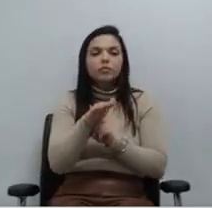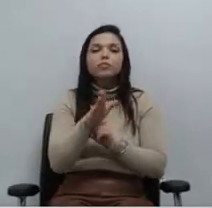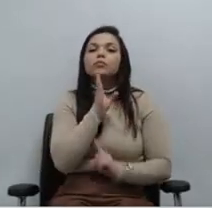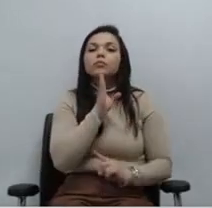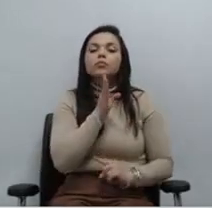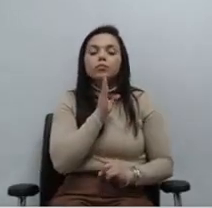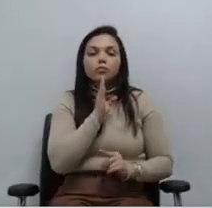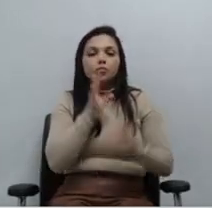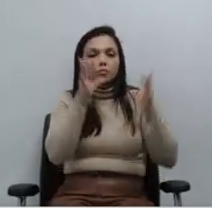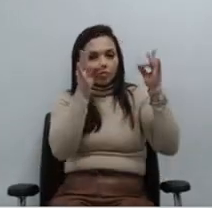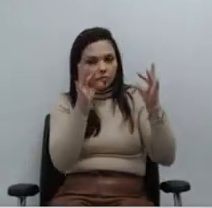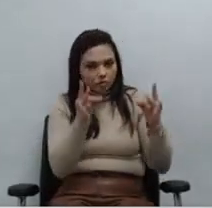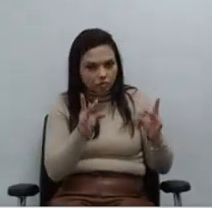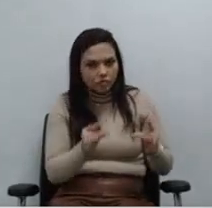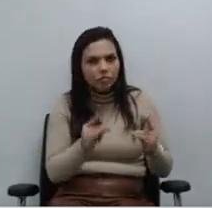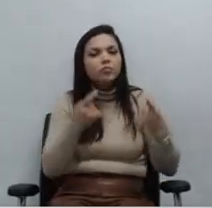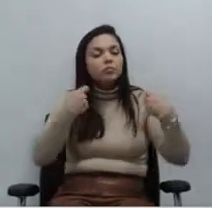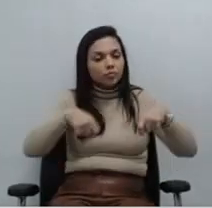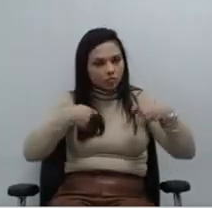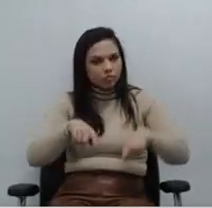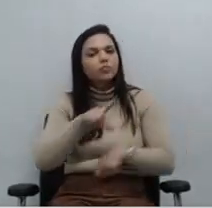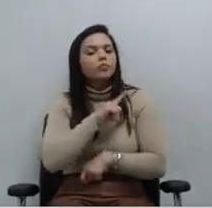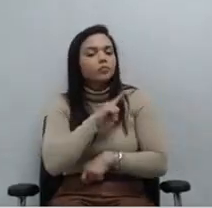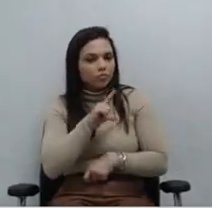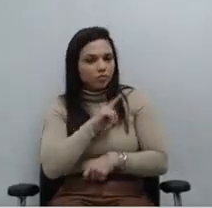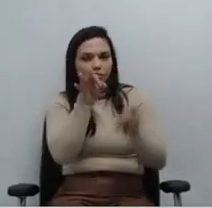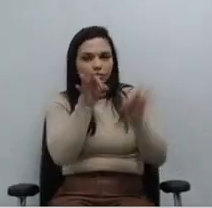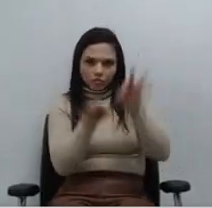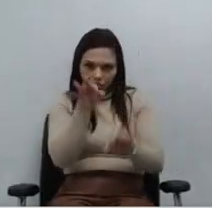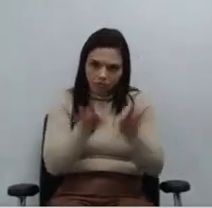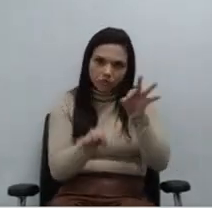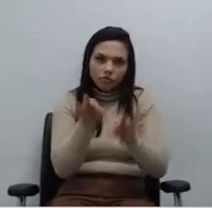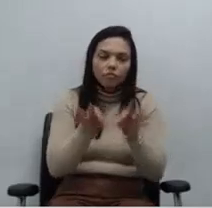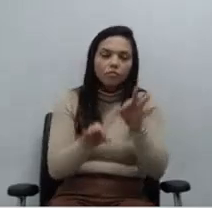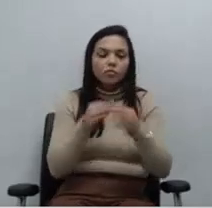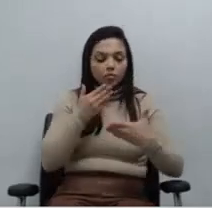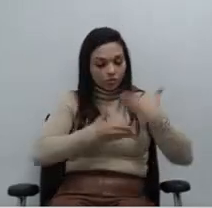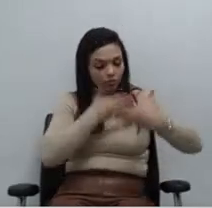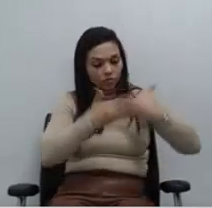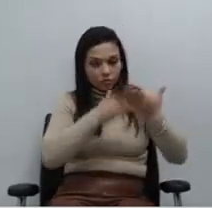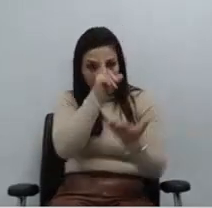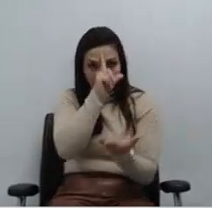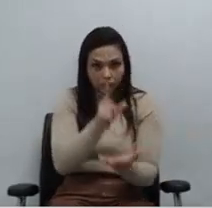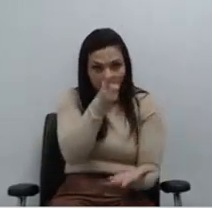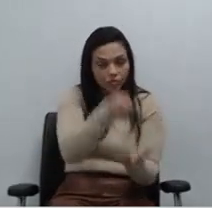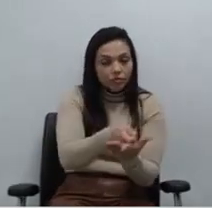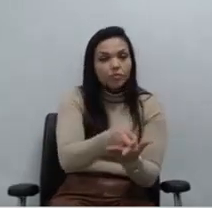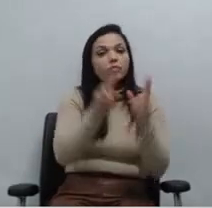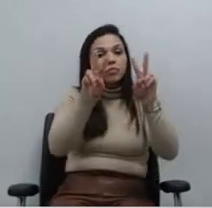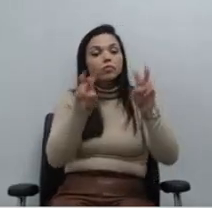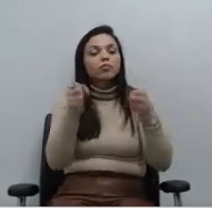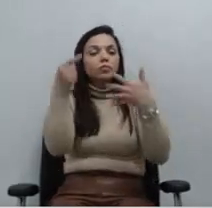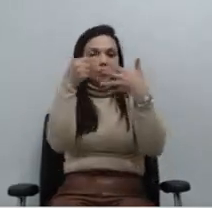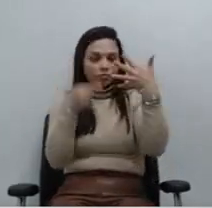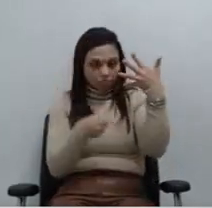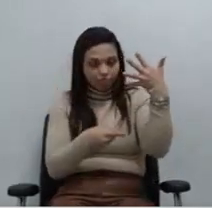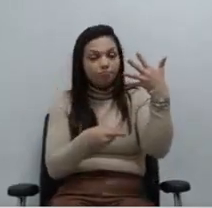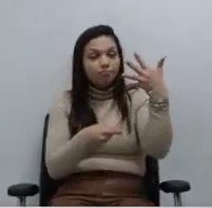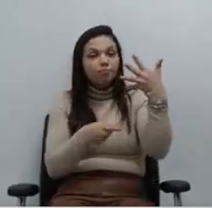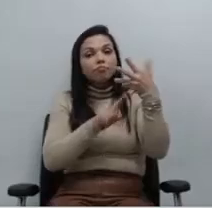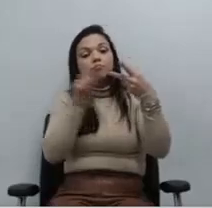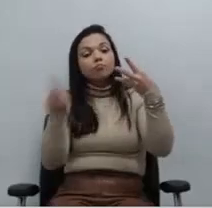reconhecimento, ao dizer que existe uma terceira dimensão de tomada de decisão sobre essas questões. E